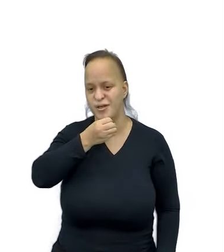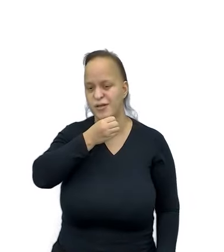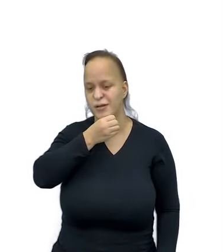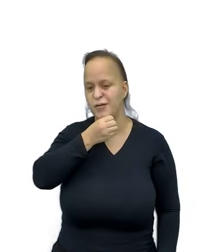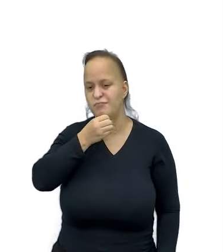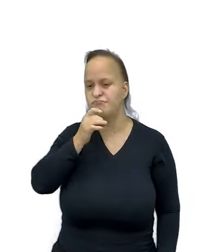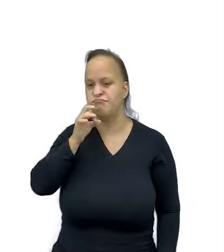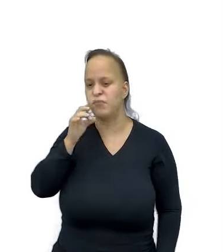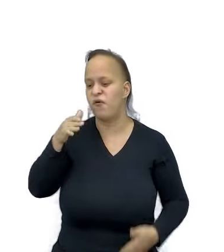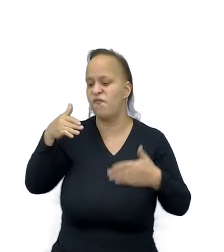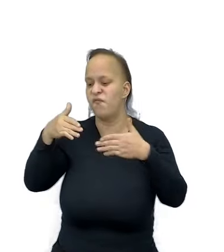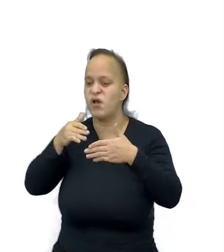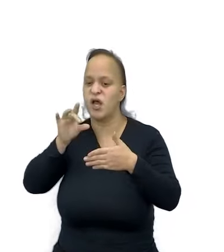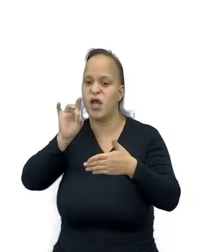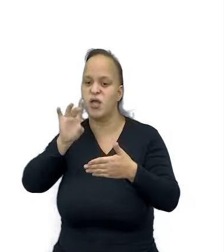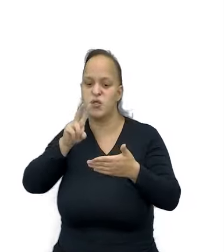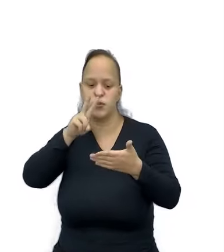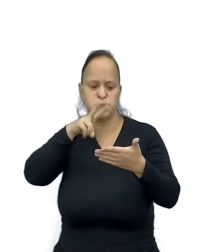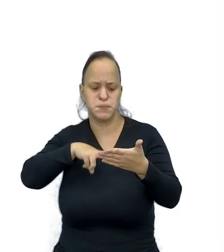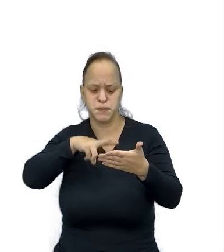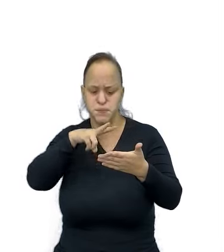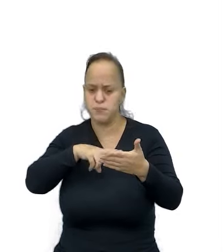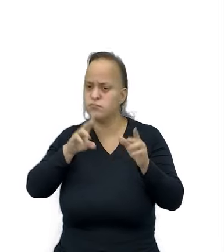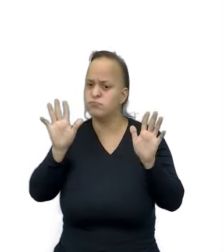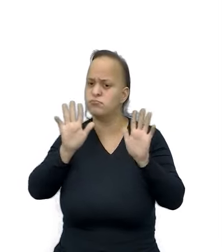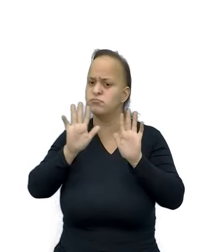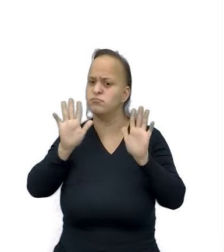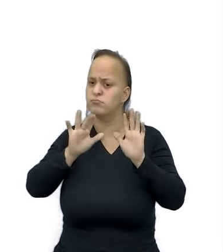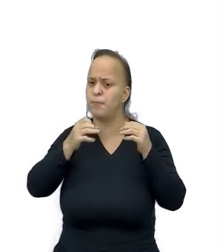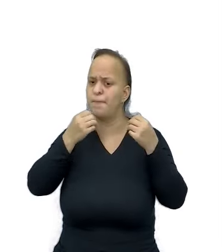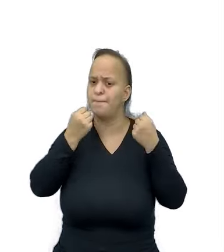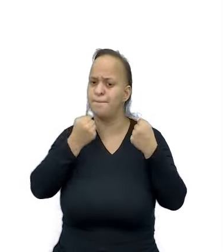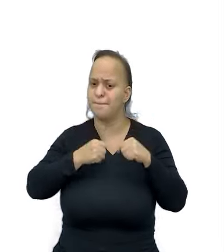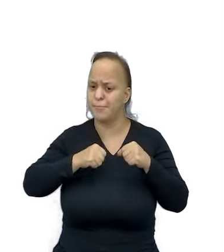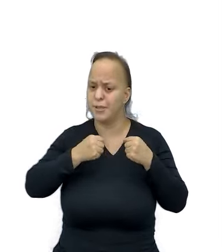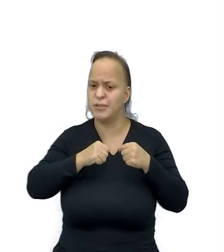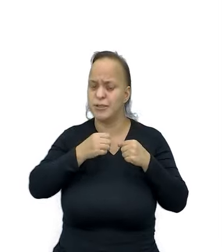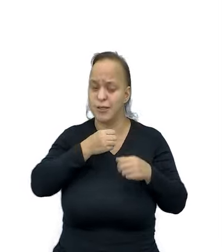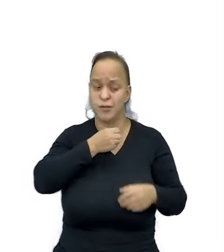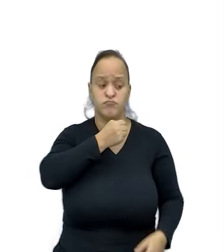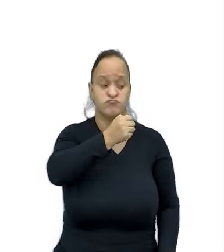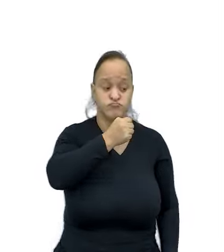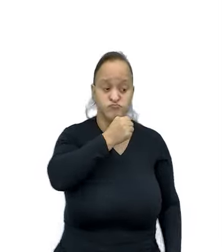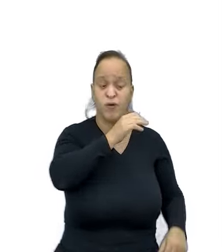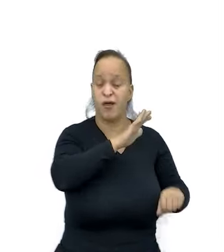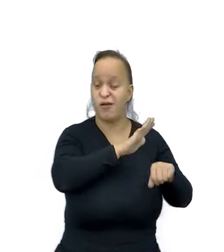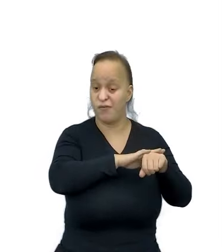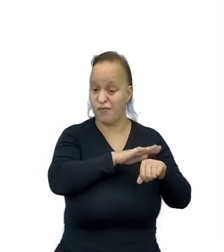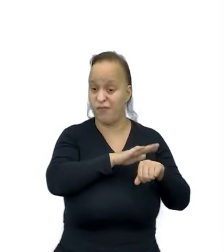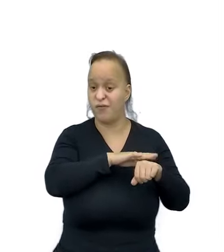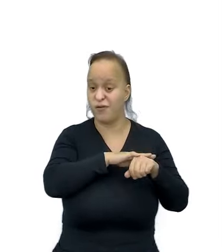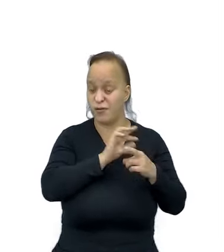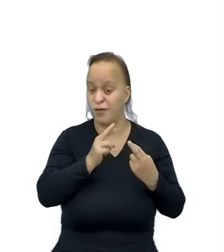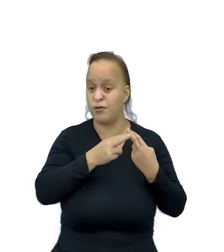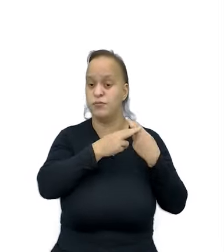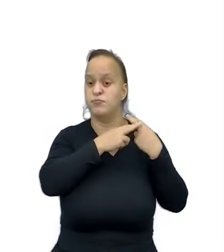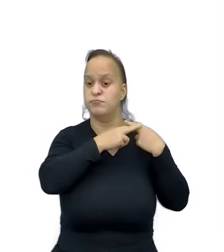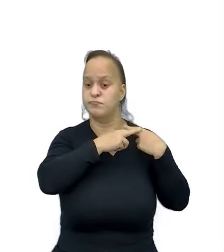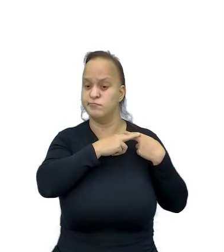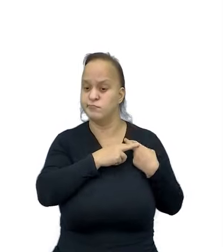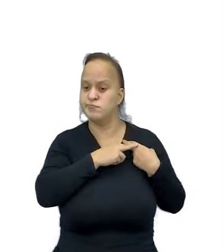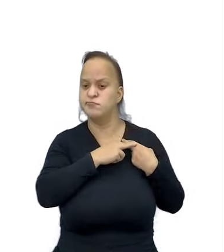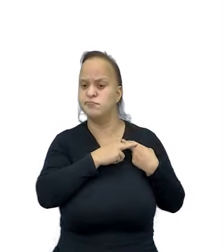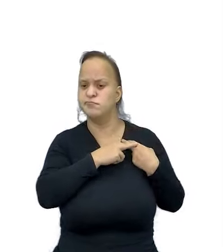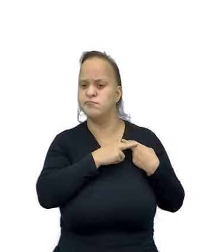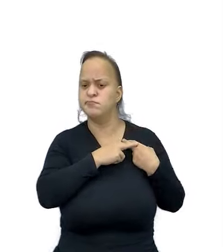dessa entrevista, ver essa estrutura, ele também vai produzir essa entrevista. E aí ele vai ter que fazer um levantamento, qual